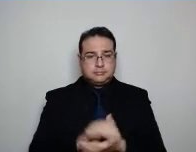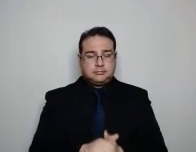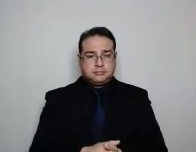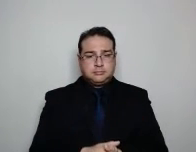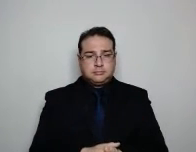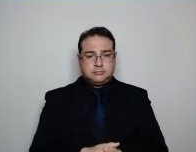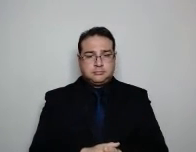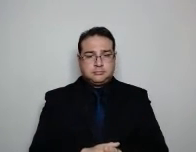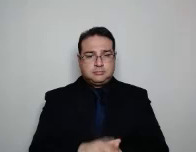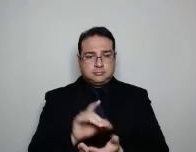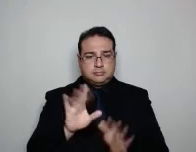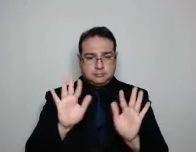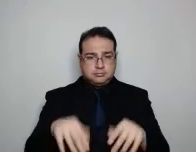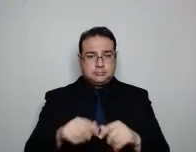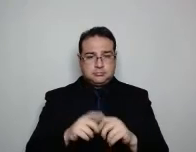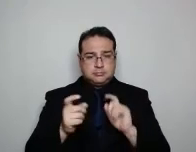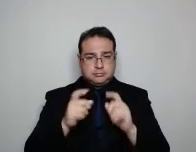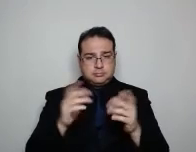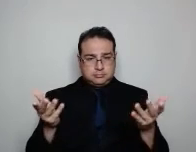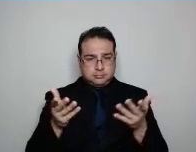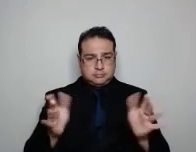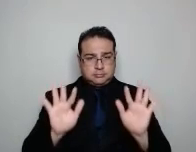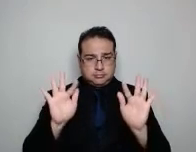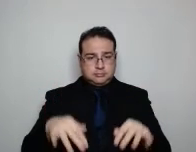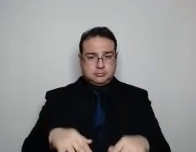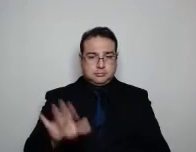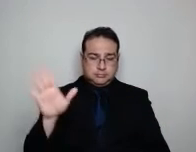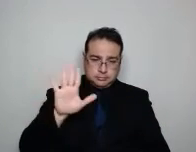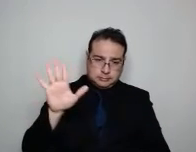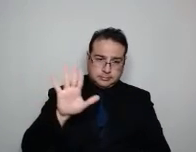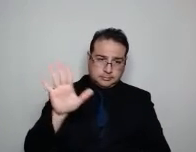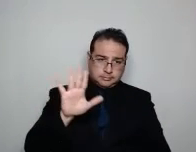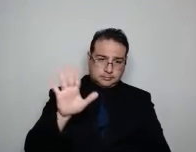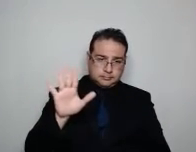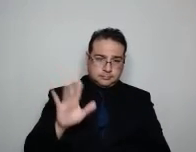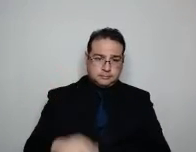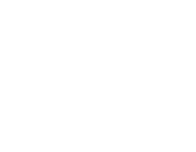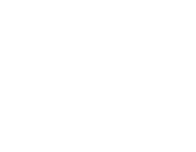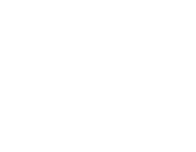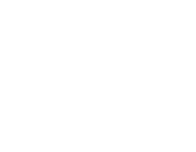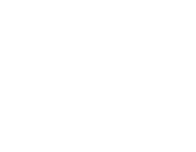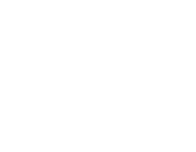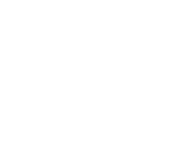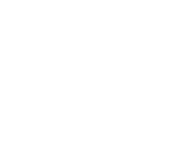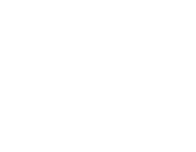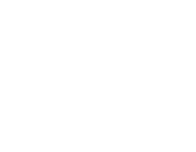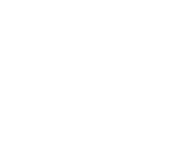encerrada a presente sessão. Até a próxima. Até a próxima.